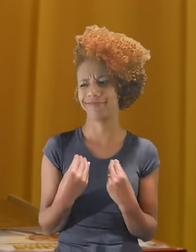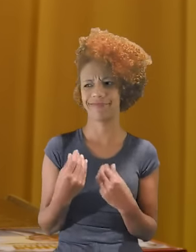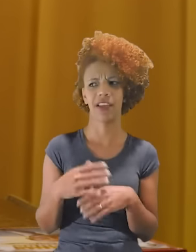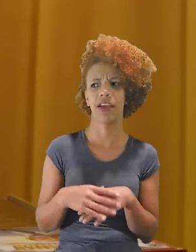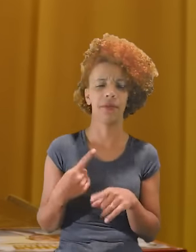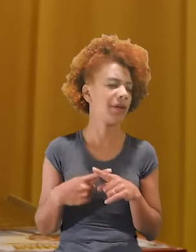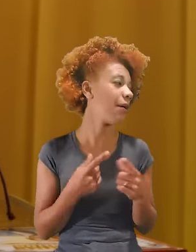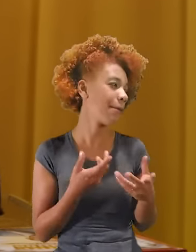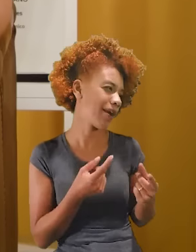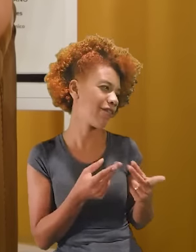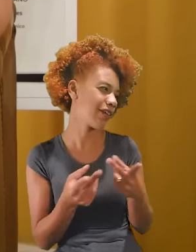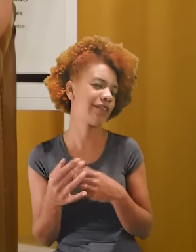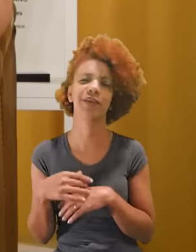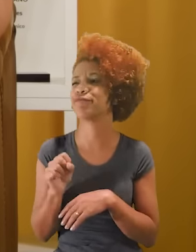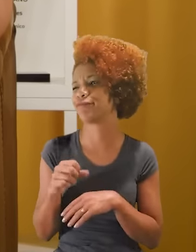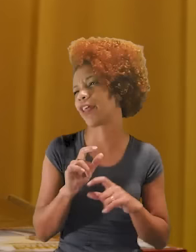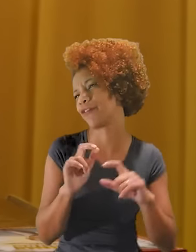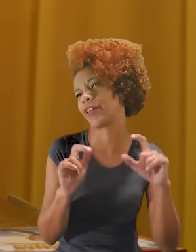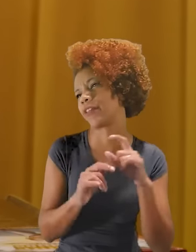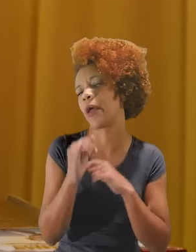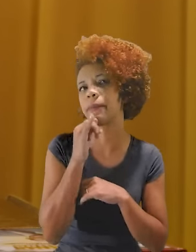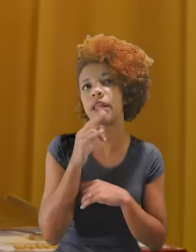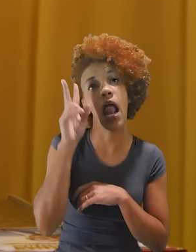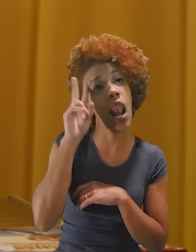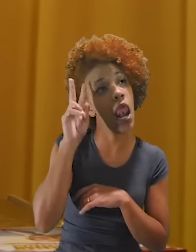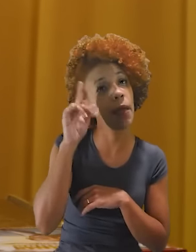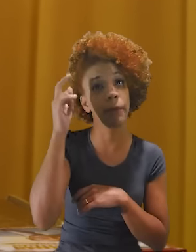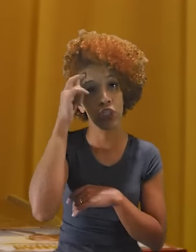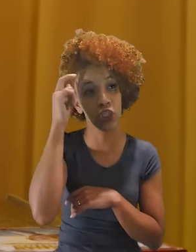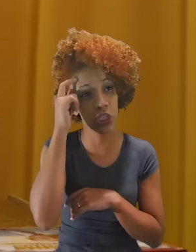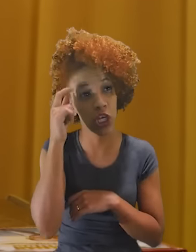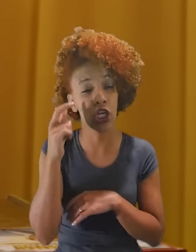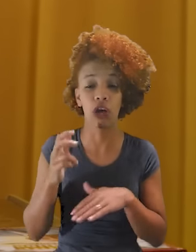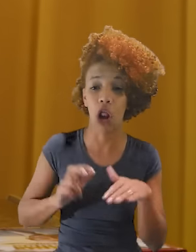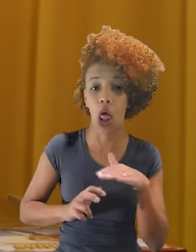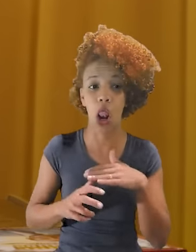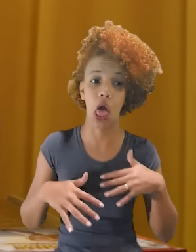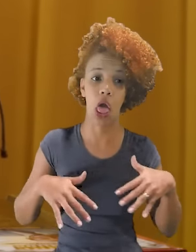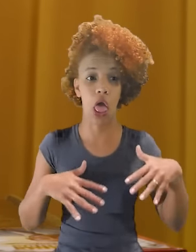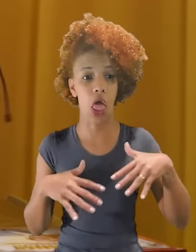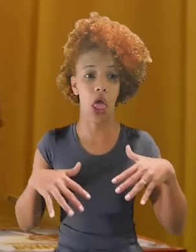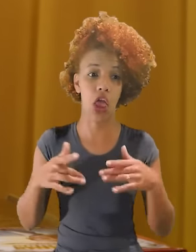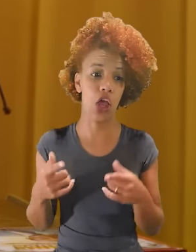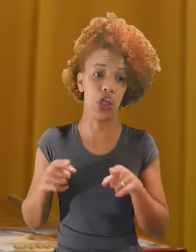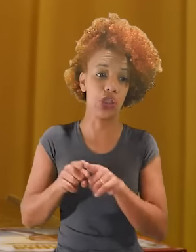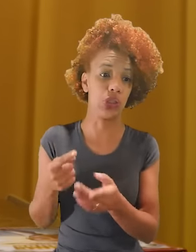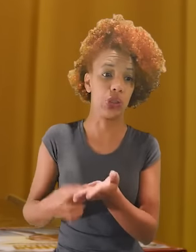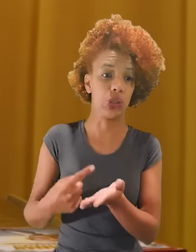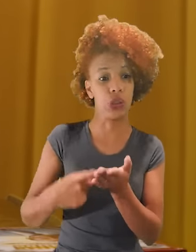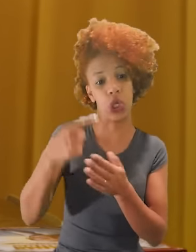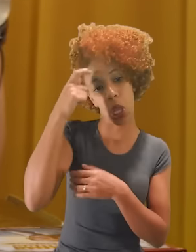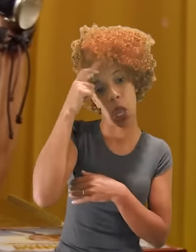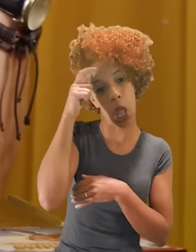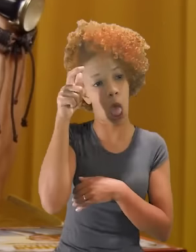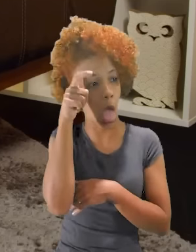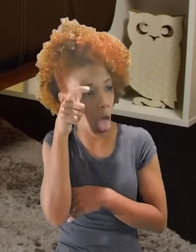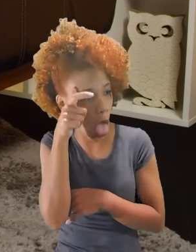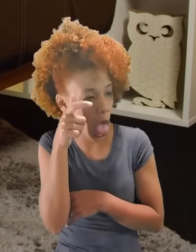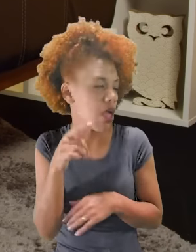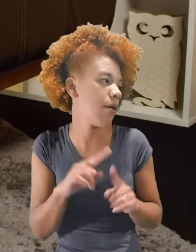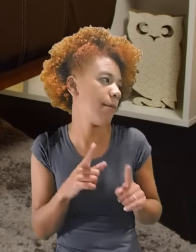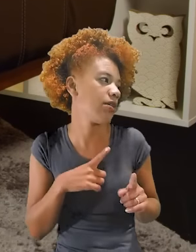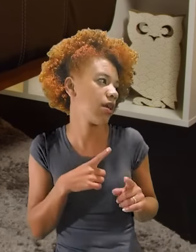presepadas que às vezes os caras falam. O cara vender, né? Lembra de desenho. O cara vira assim, ai, você lembra do diabo que tinha lá no Fantasia? É, o Disney tinha pacto com o diabo. Você fala. Então, mas eu já ouvi